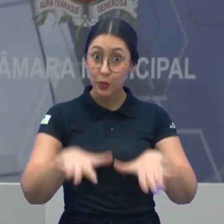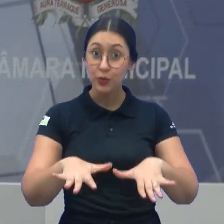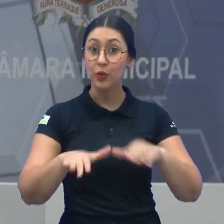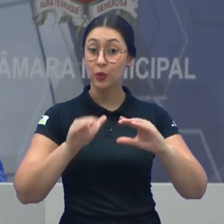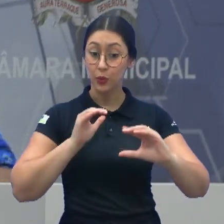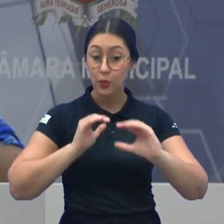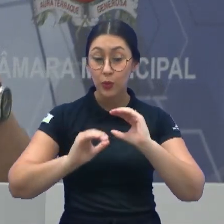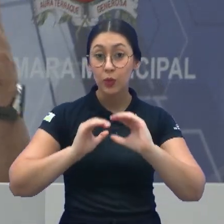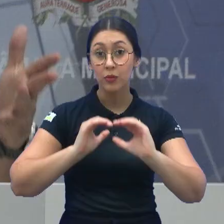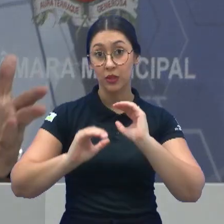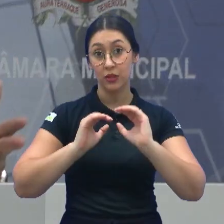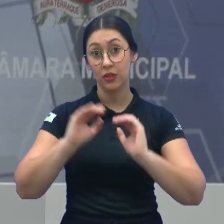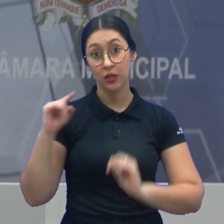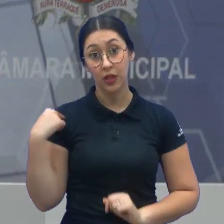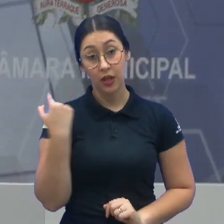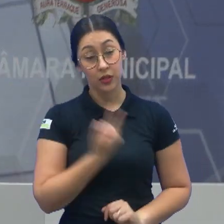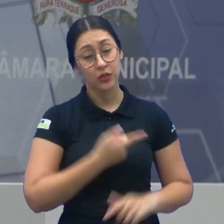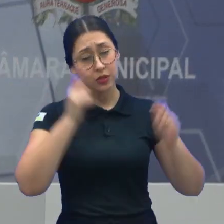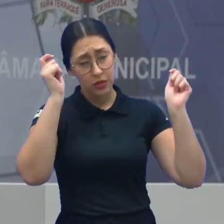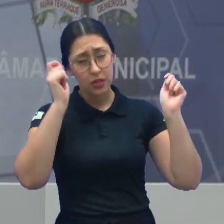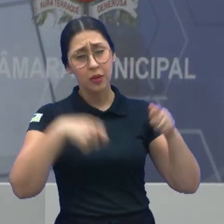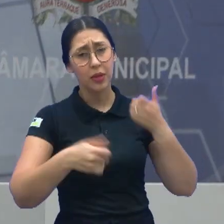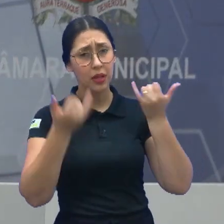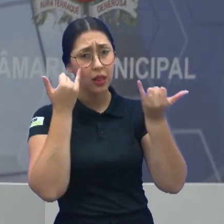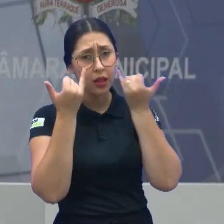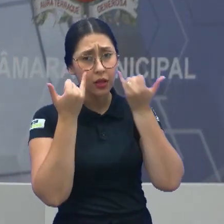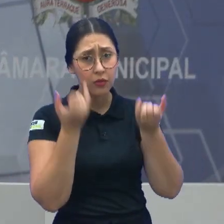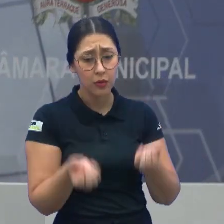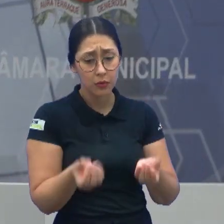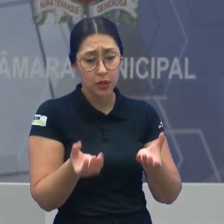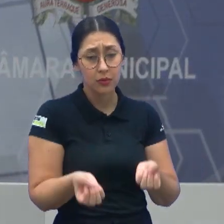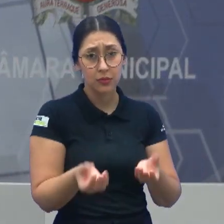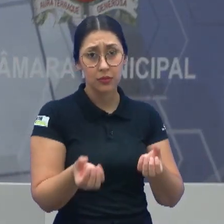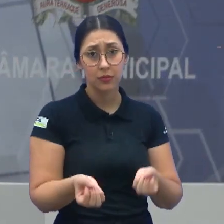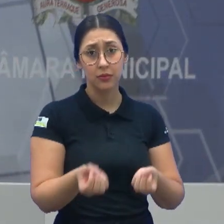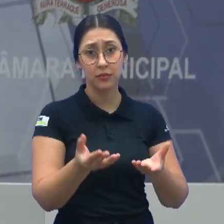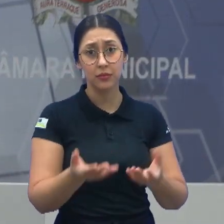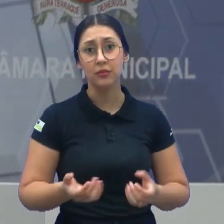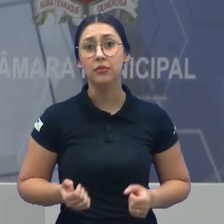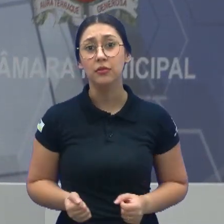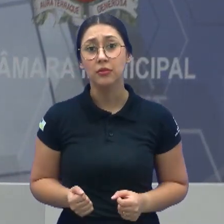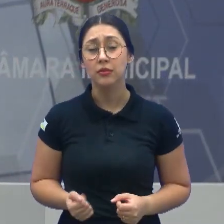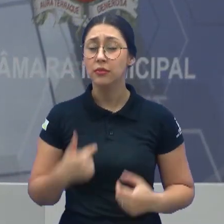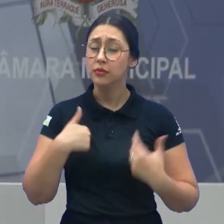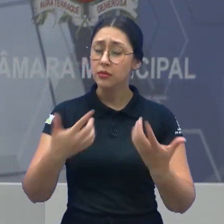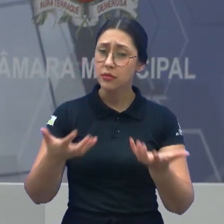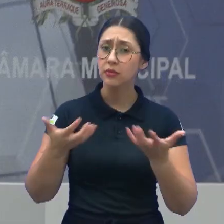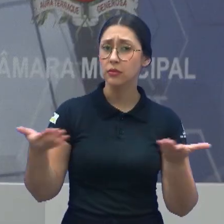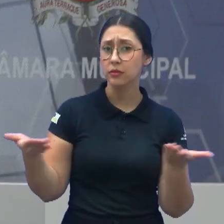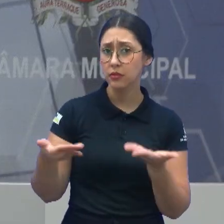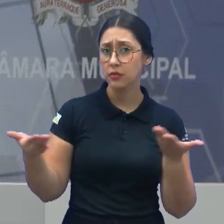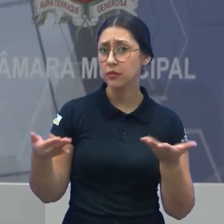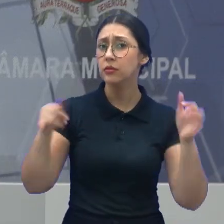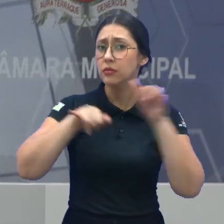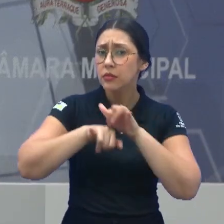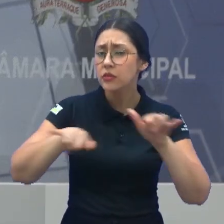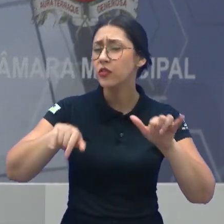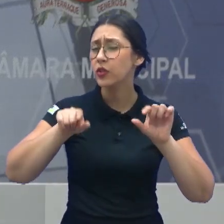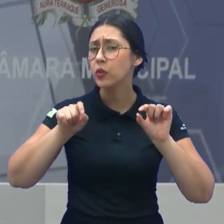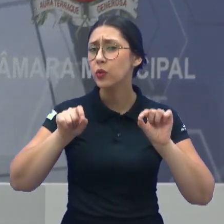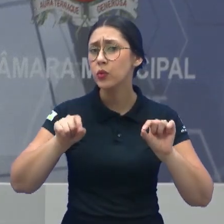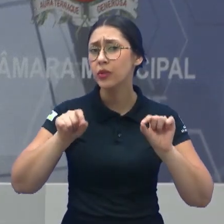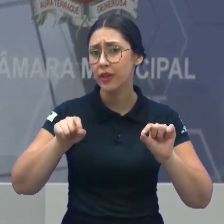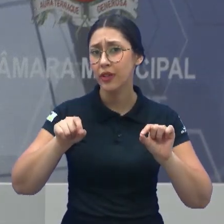casa, para que a gente possa levar, de fato, informação para as pessoas. Quero aqui hoje só reforçar o que eu já